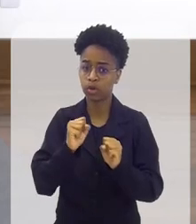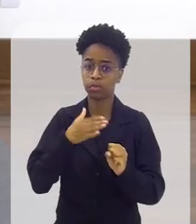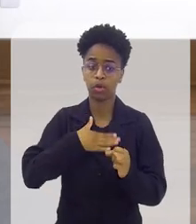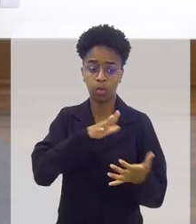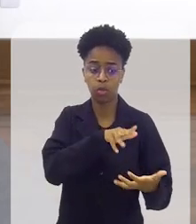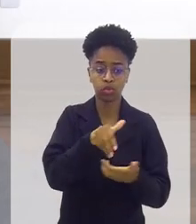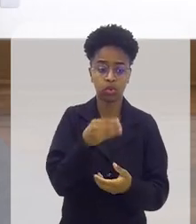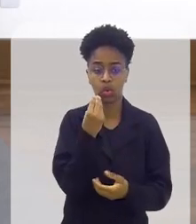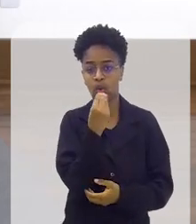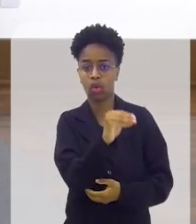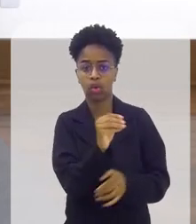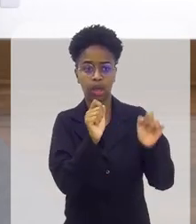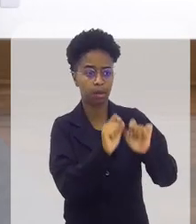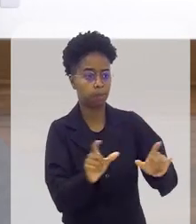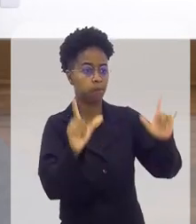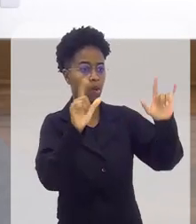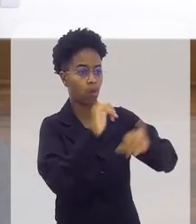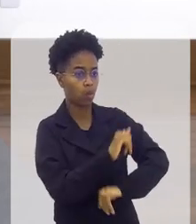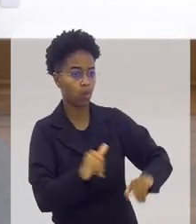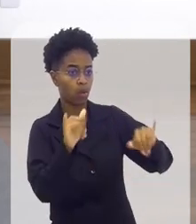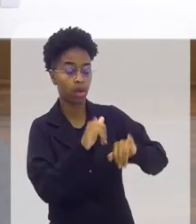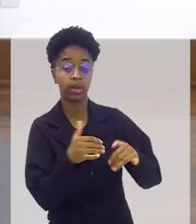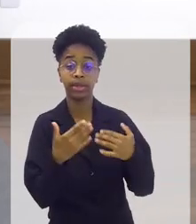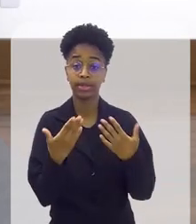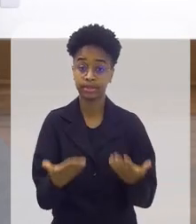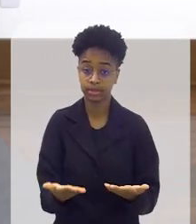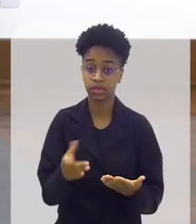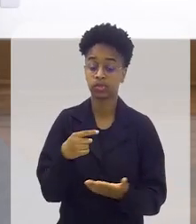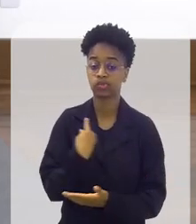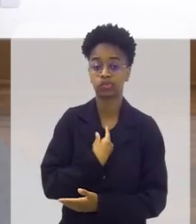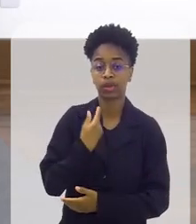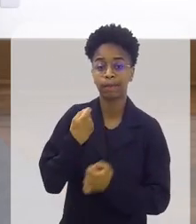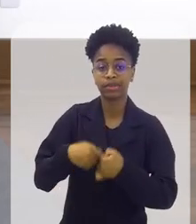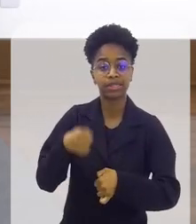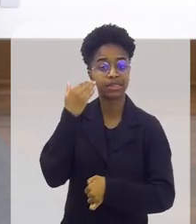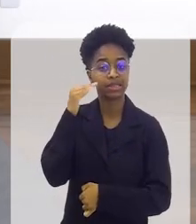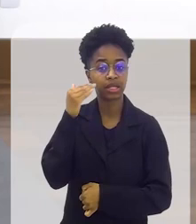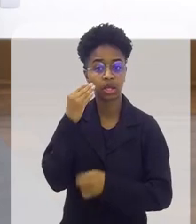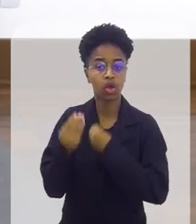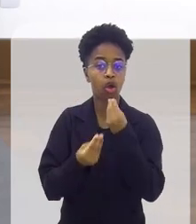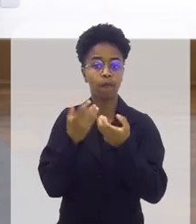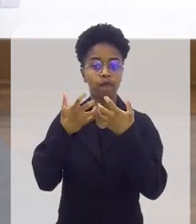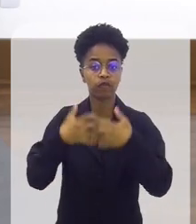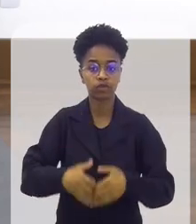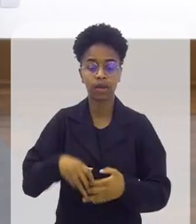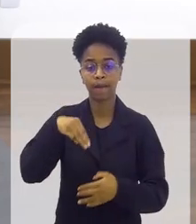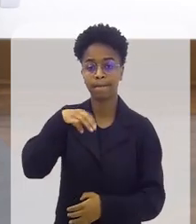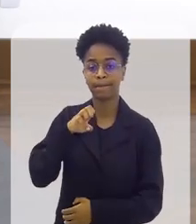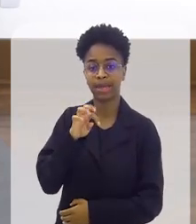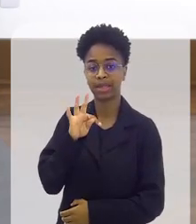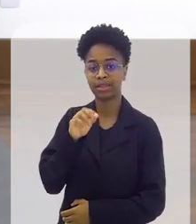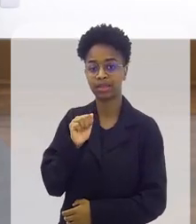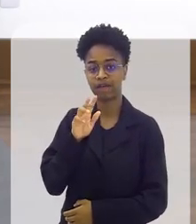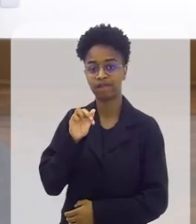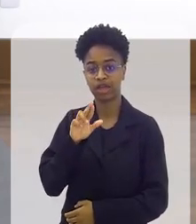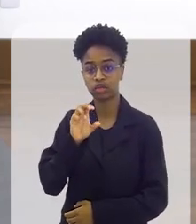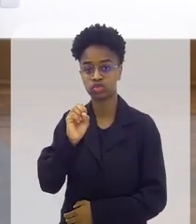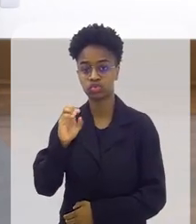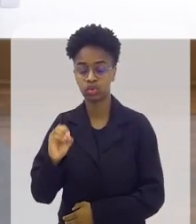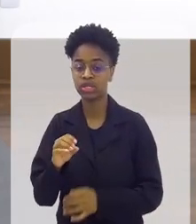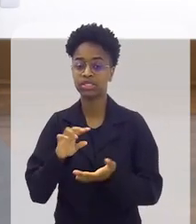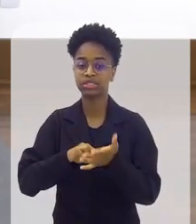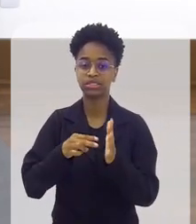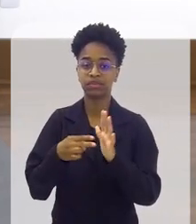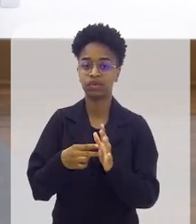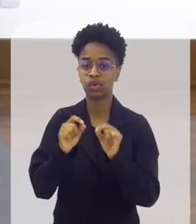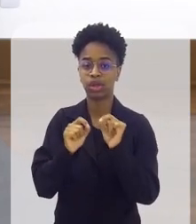um outdoor no meu mundo próprio. Então, a gente tem que entender o metaverso como isso. Ele é só mais uma